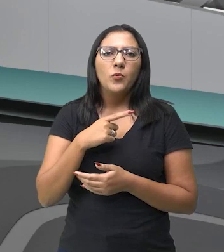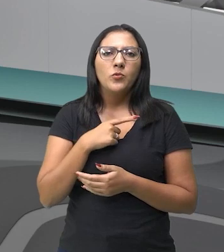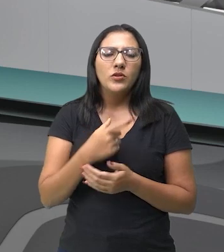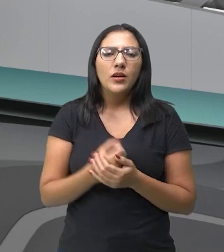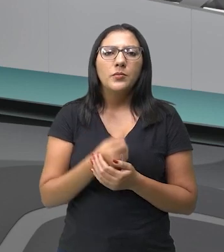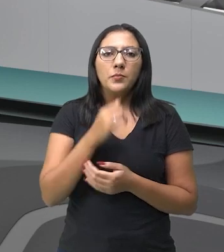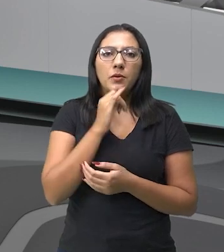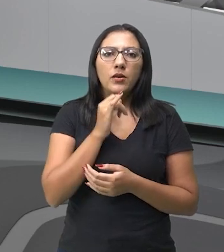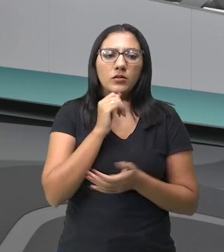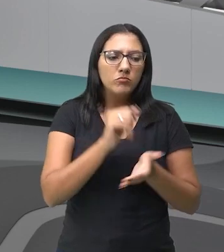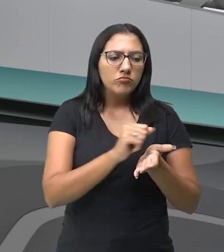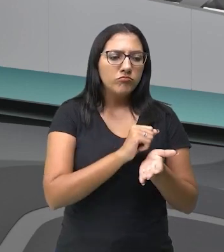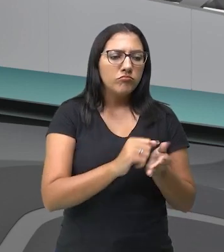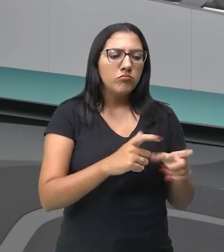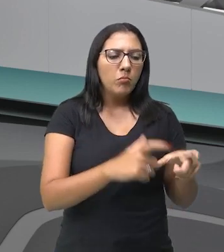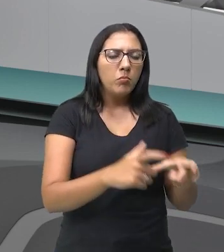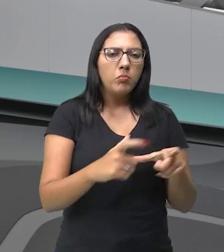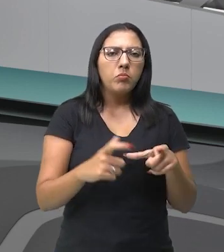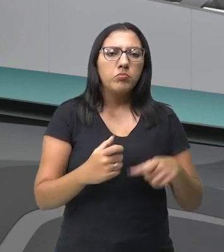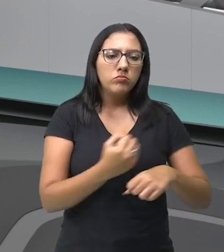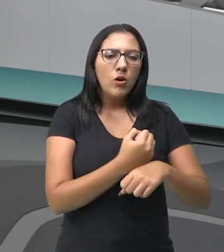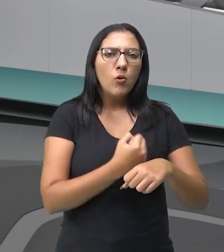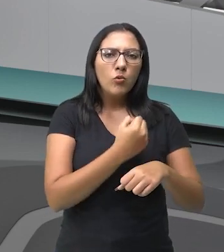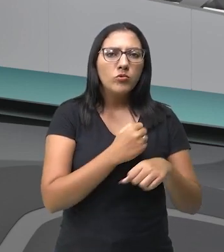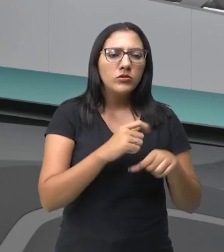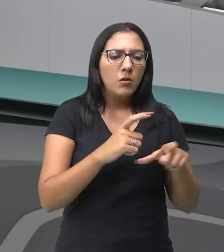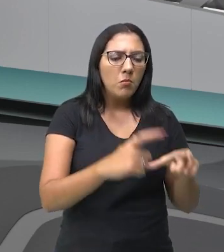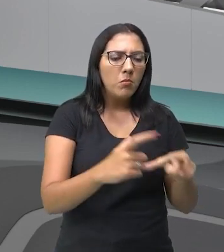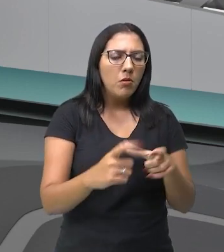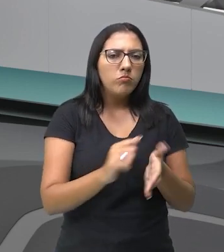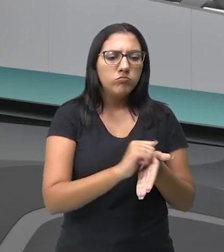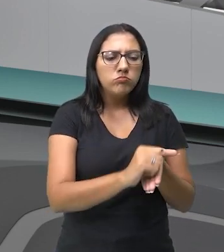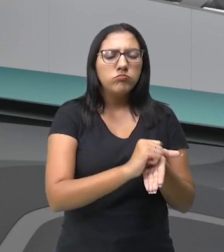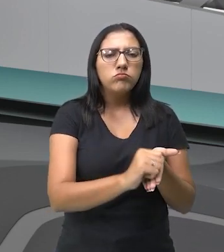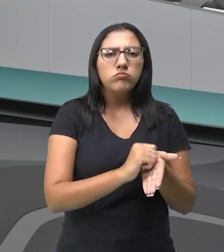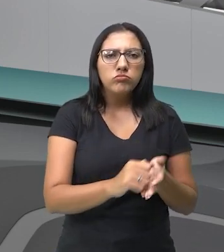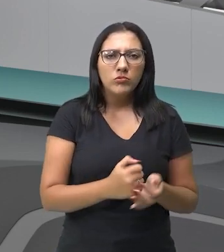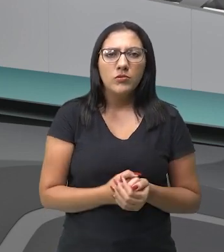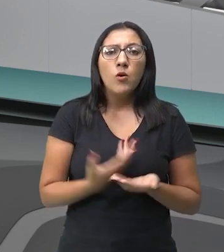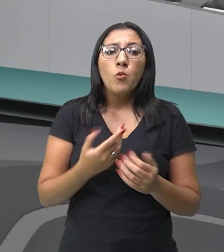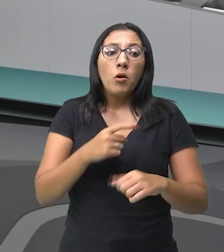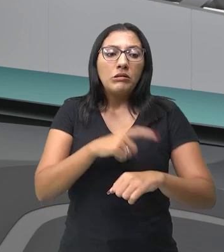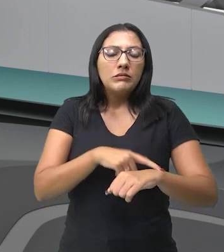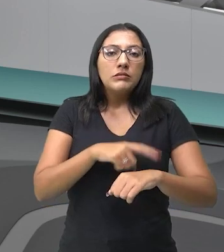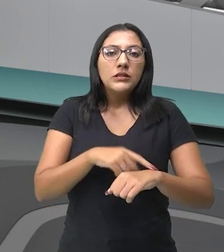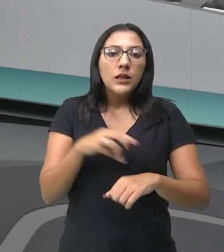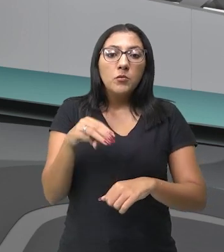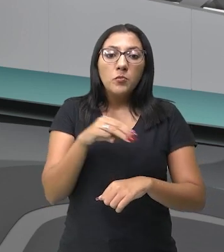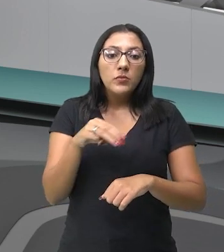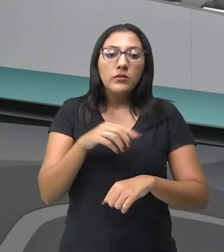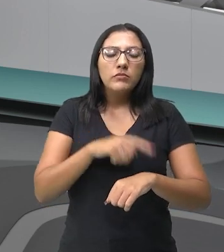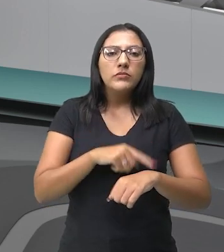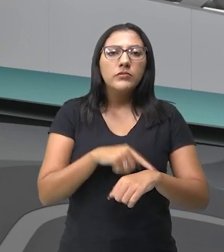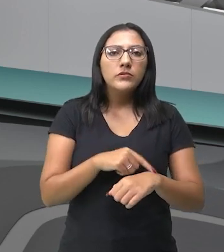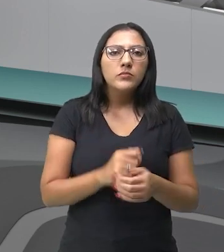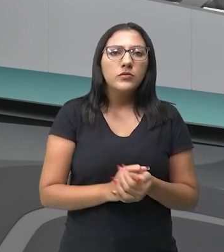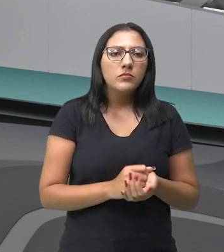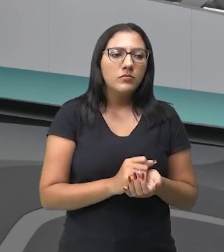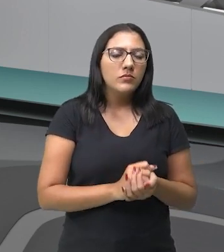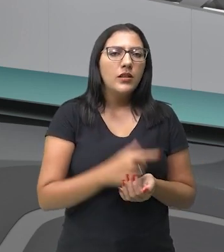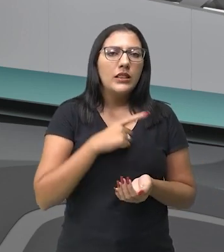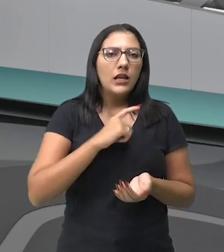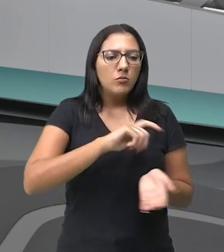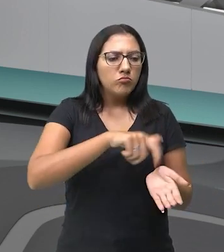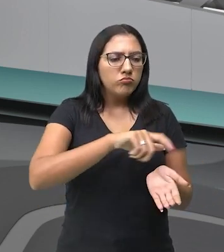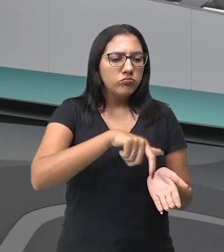pia ligada ali, a torneira ligada, e aí você vai e gradua, sei lá, você durante o dia